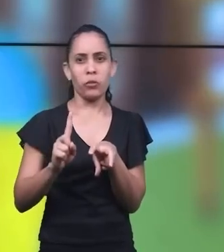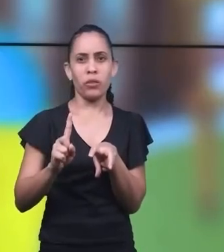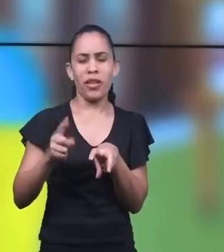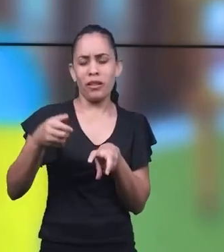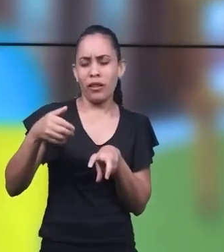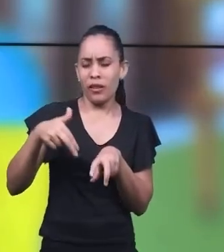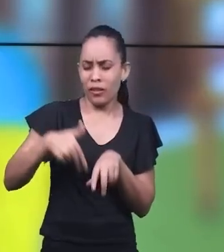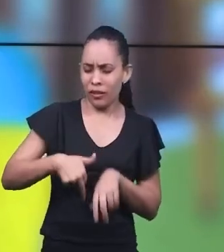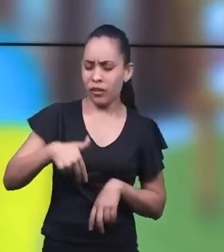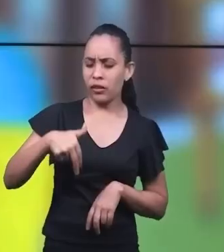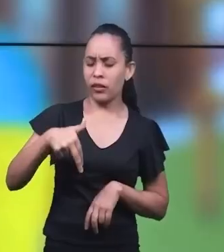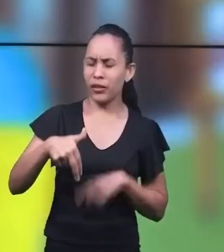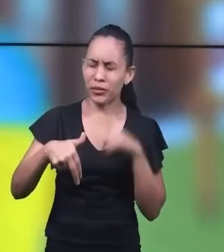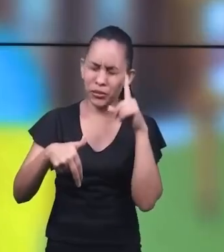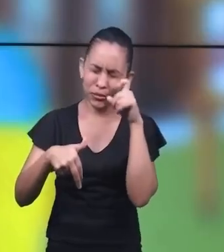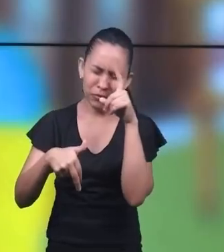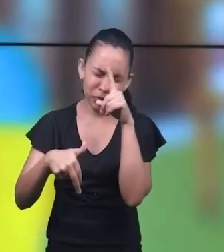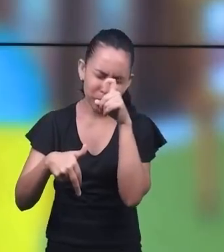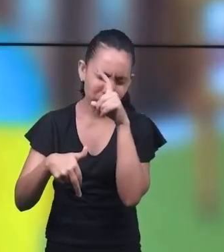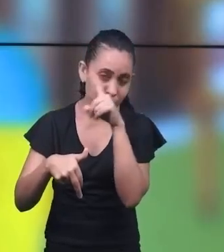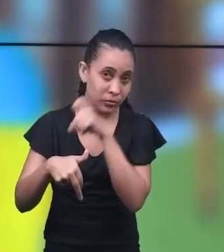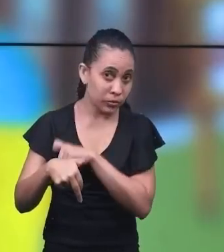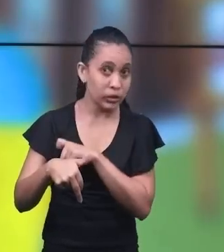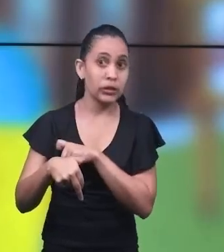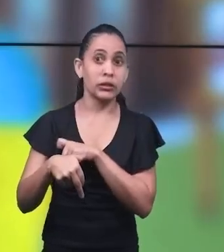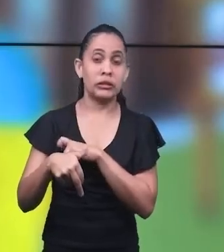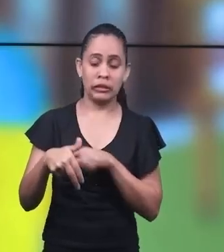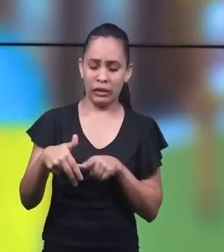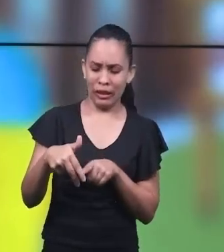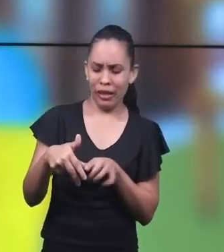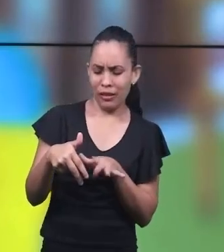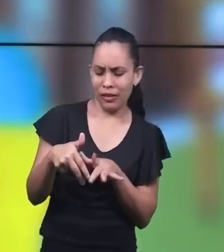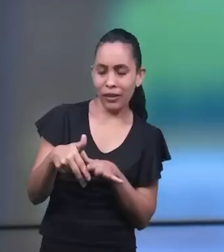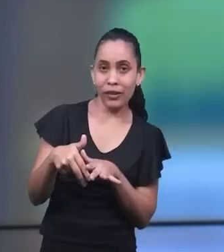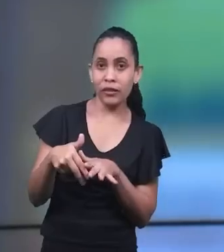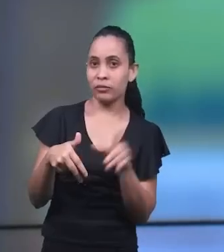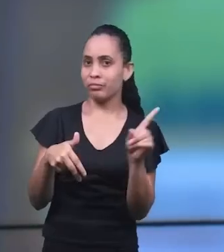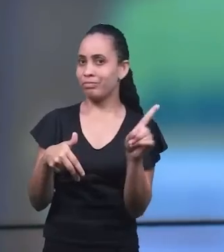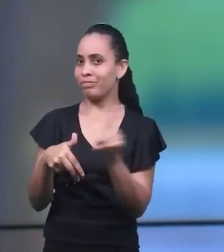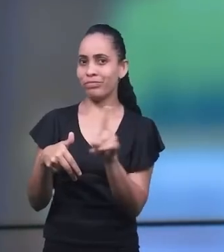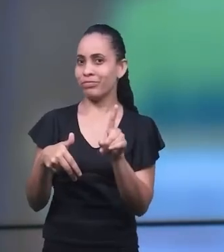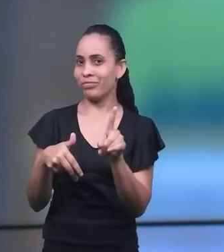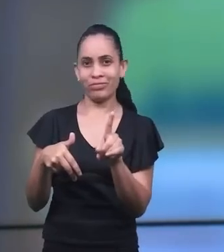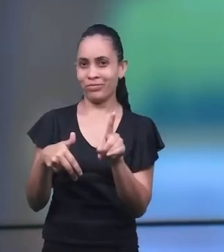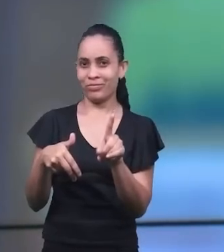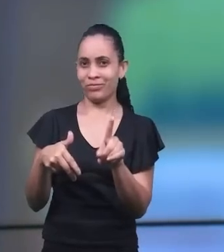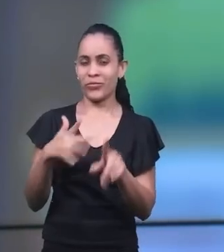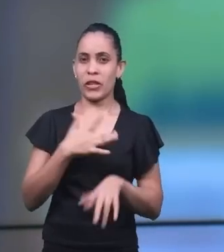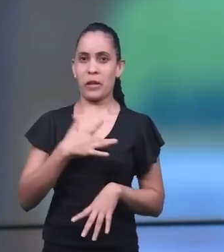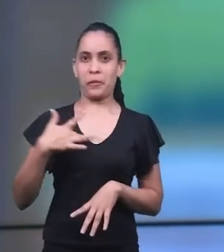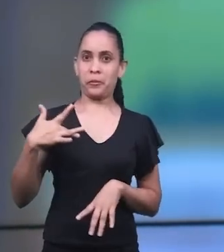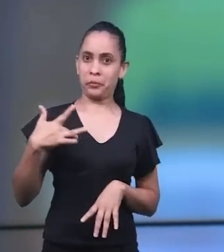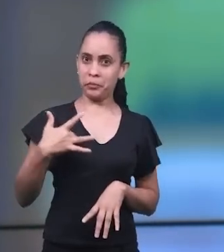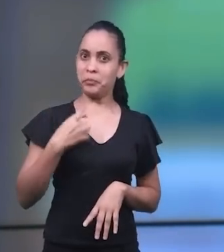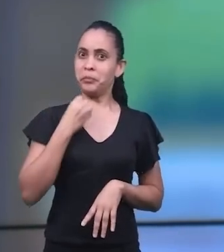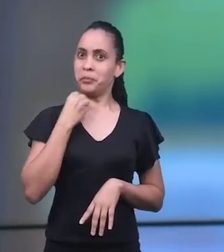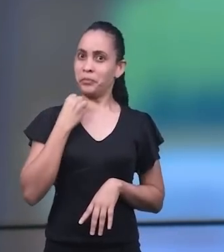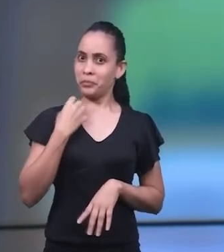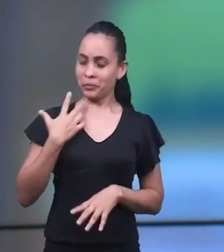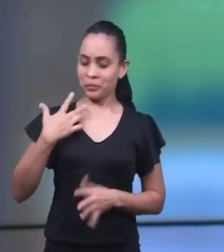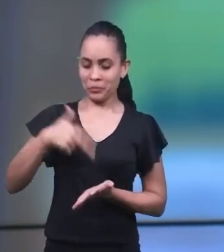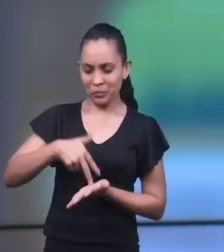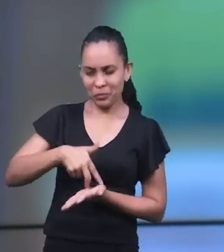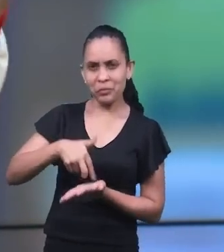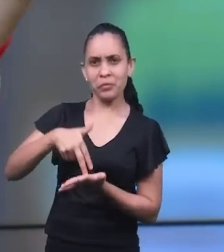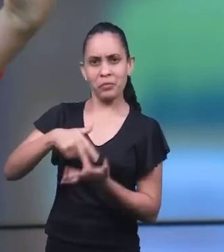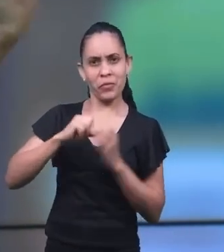deserto ser muito difícil, os pés não se machucaram. Nós também estamos terminando mais